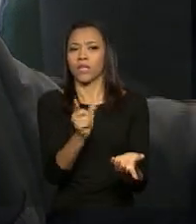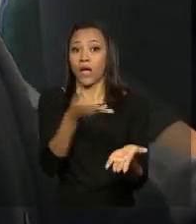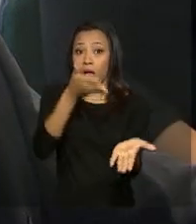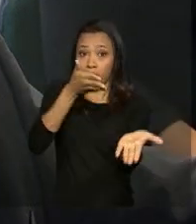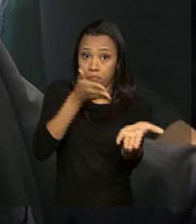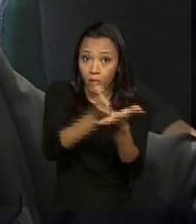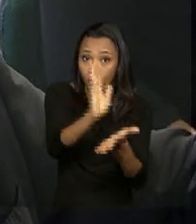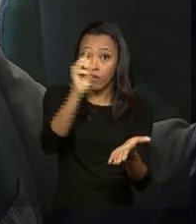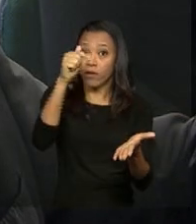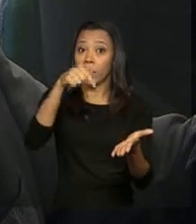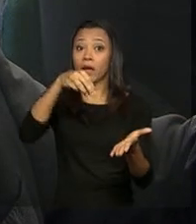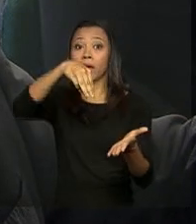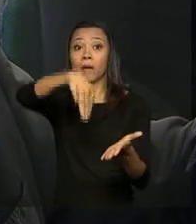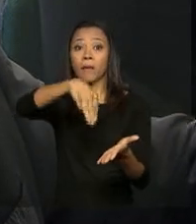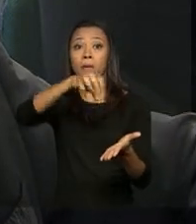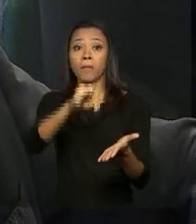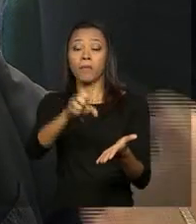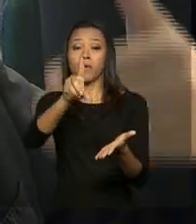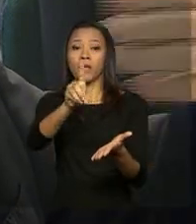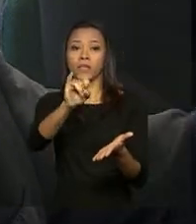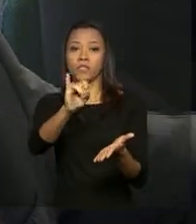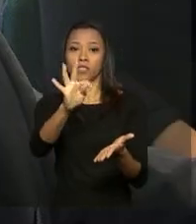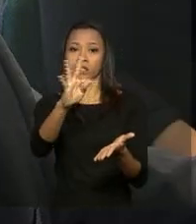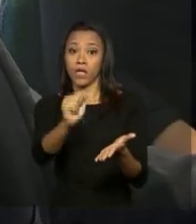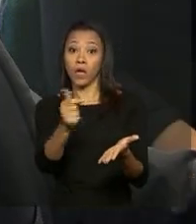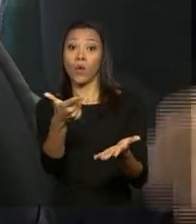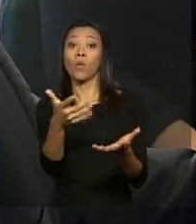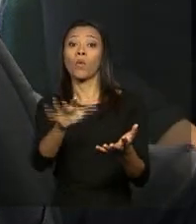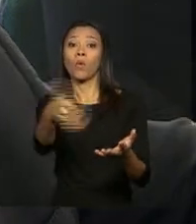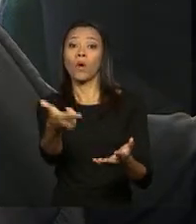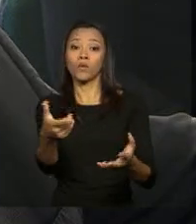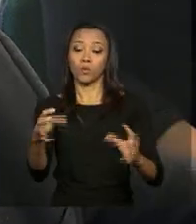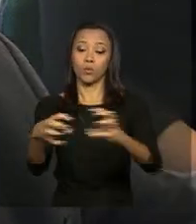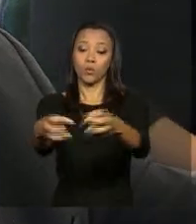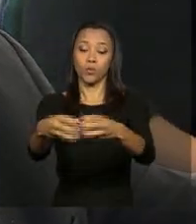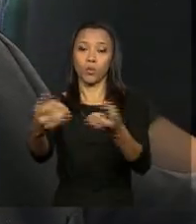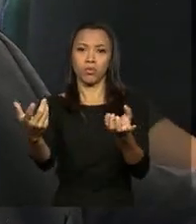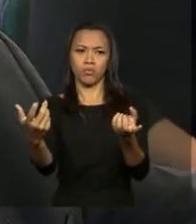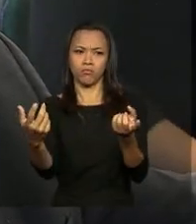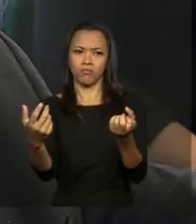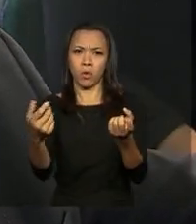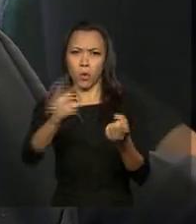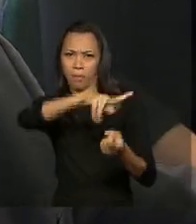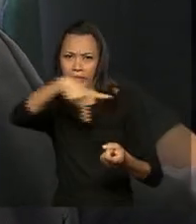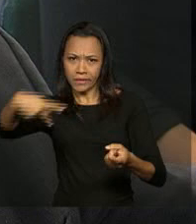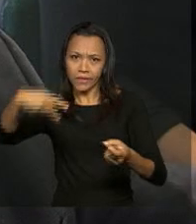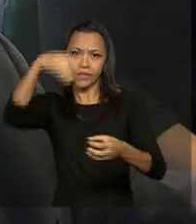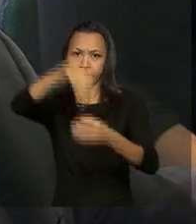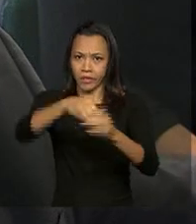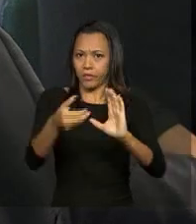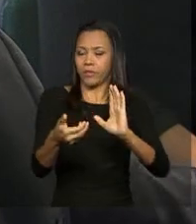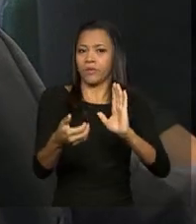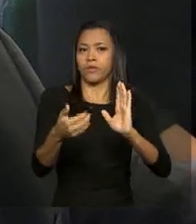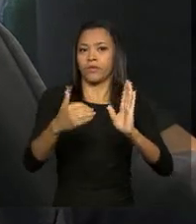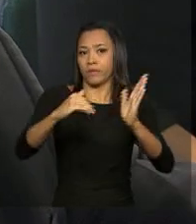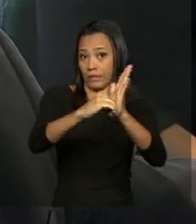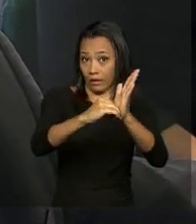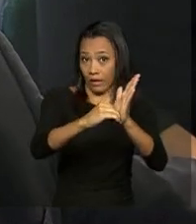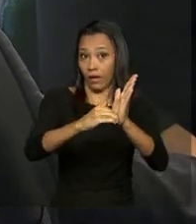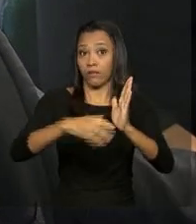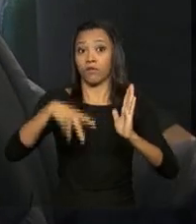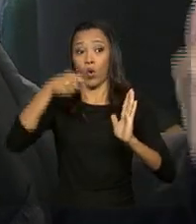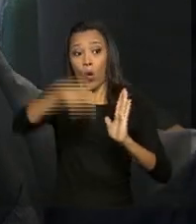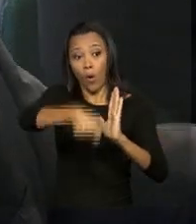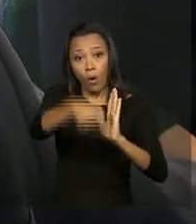aprovar essas medidas é quando a rejeição até mesmo do preto o presidente do senado o Renan Calheiros inclusive